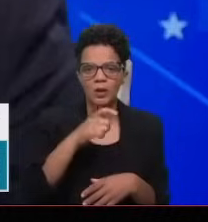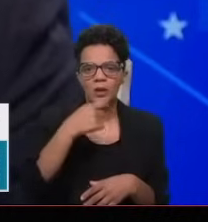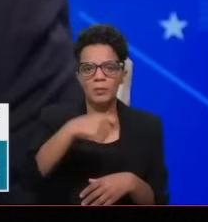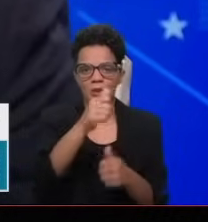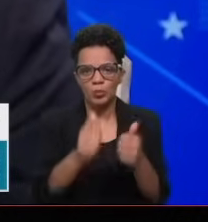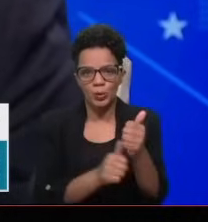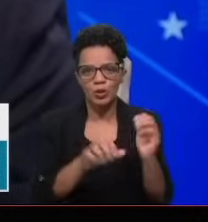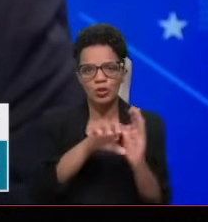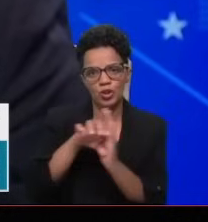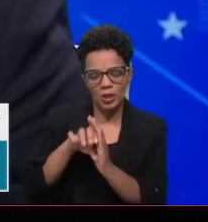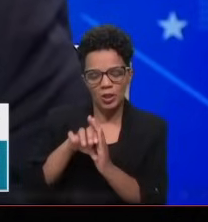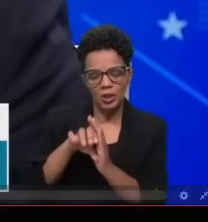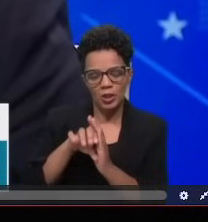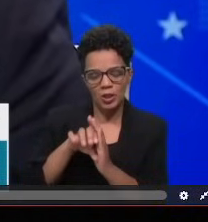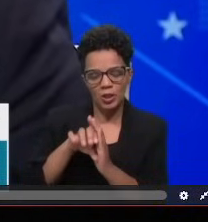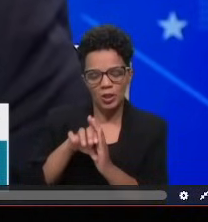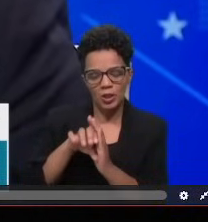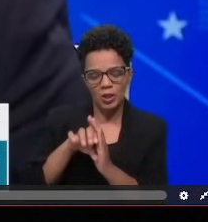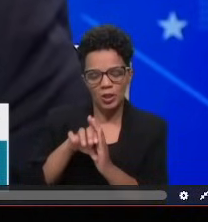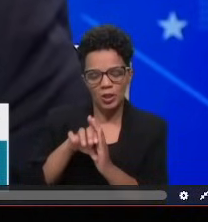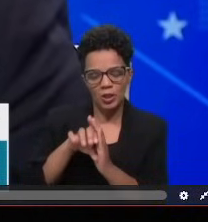S sim senhor